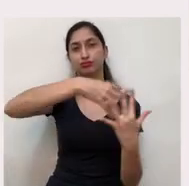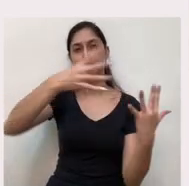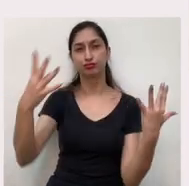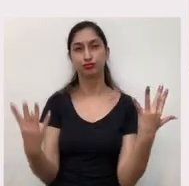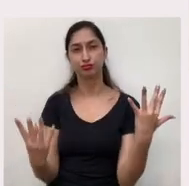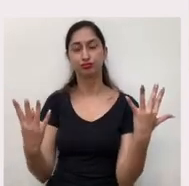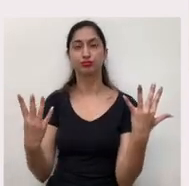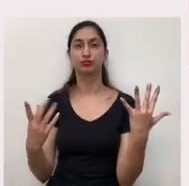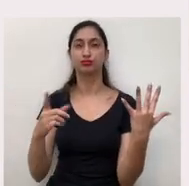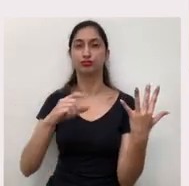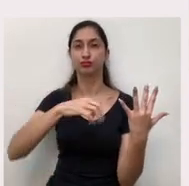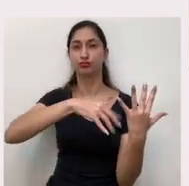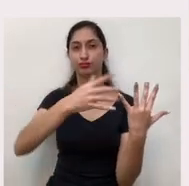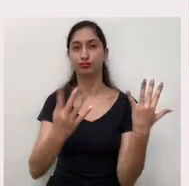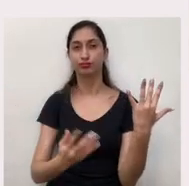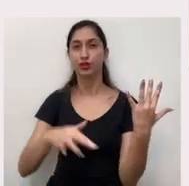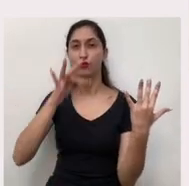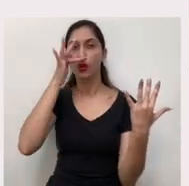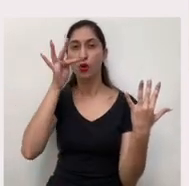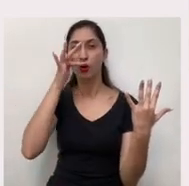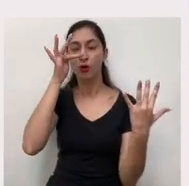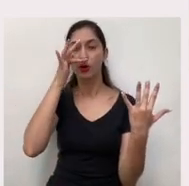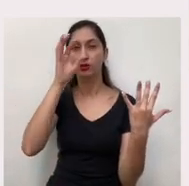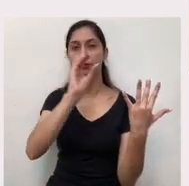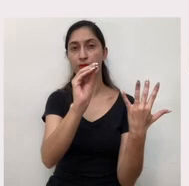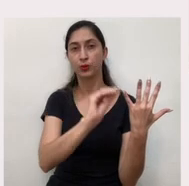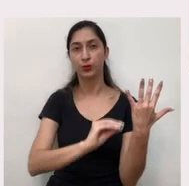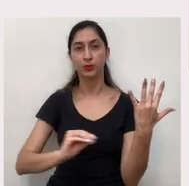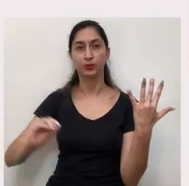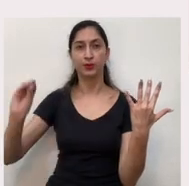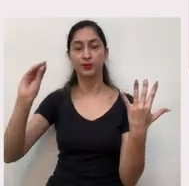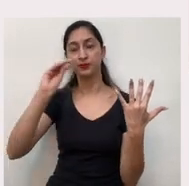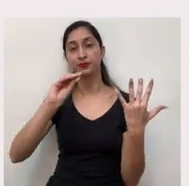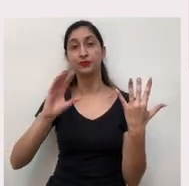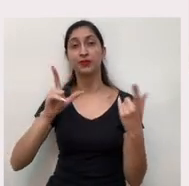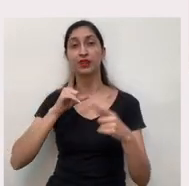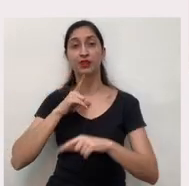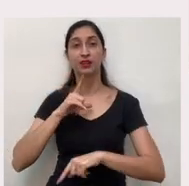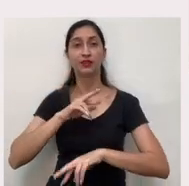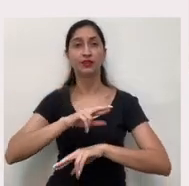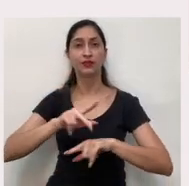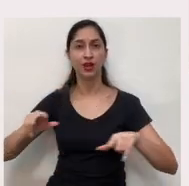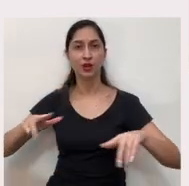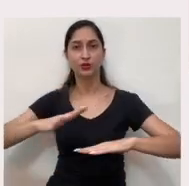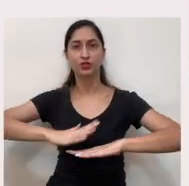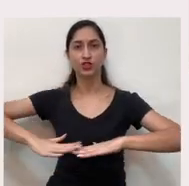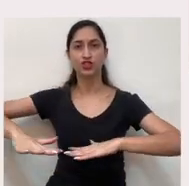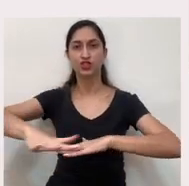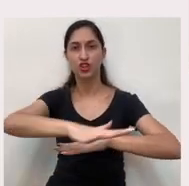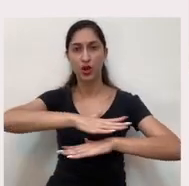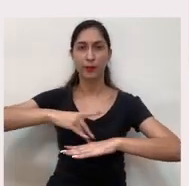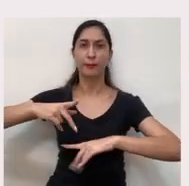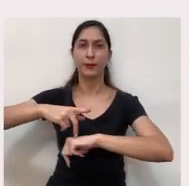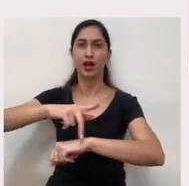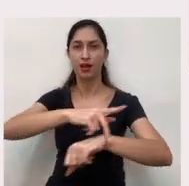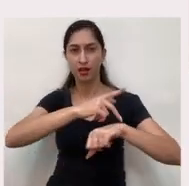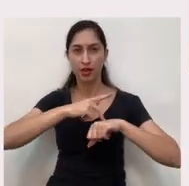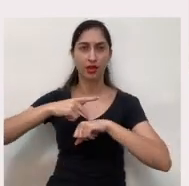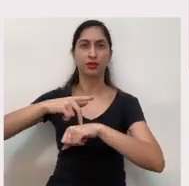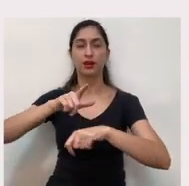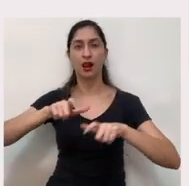meias-luas e florões sobrepostos. Quantas espécies de pavimento cobrem o chão, de pedregulhos,